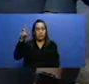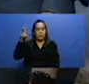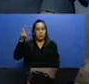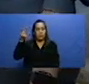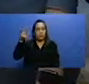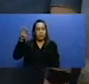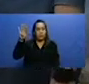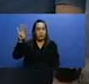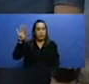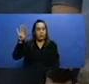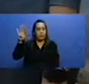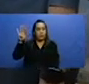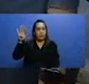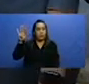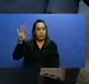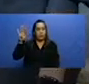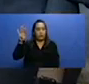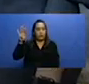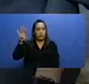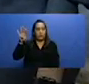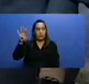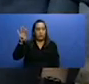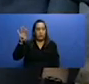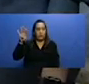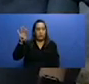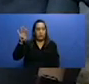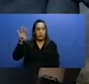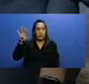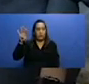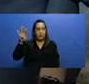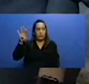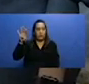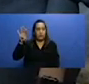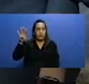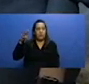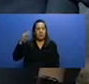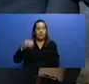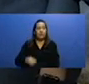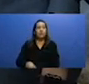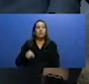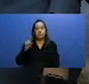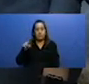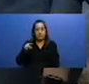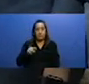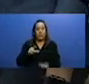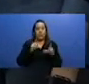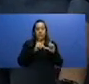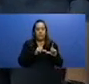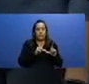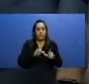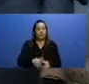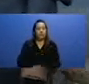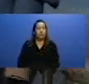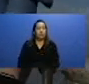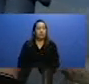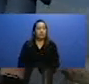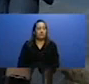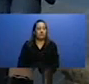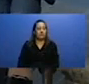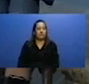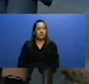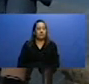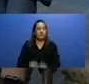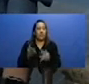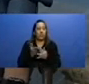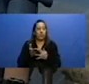da professora. Quantos pontinhos tem? 1, 2, 3, 4. Venho aqui e coloco 4. Esse,